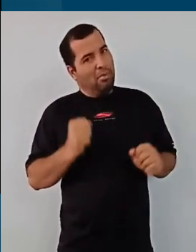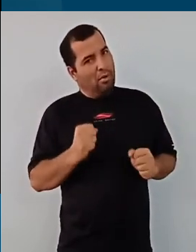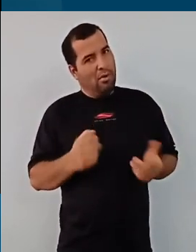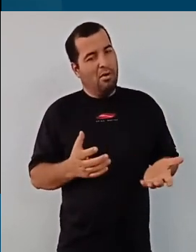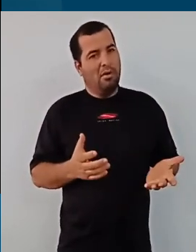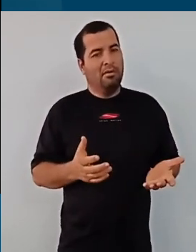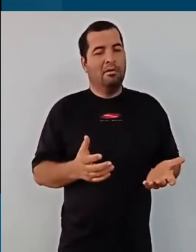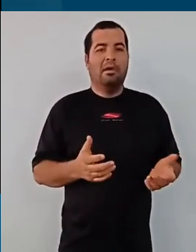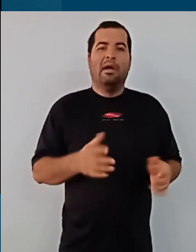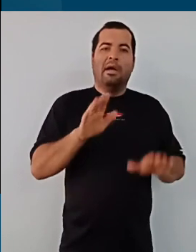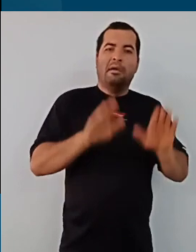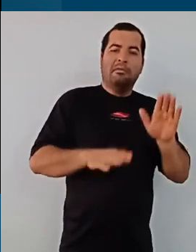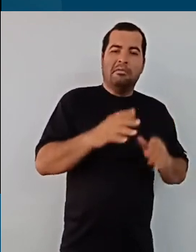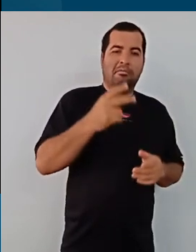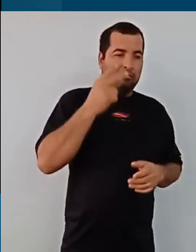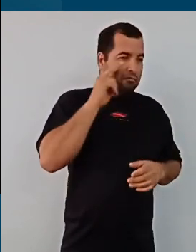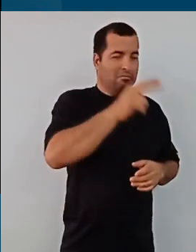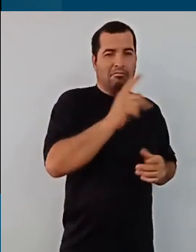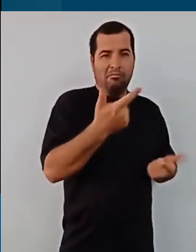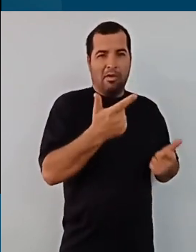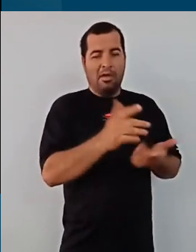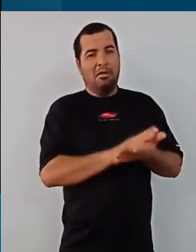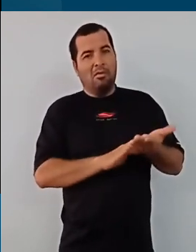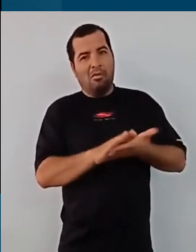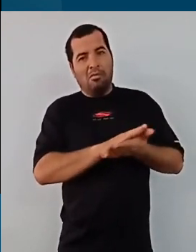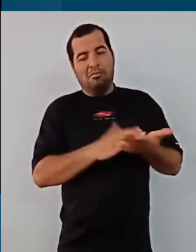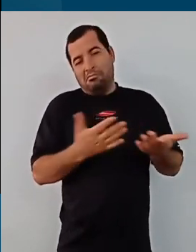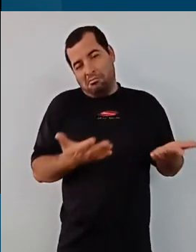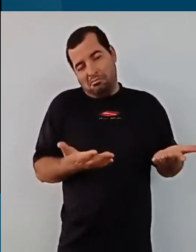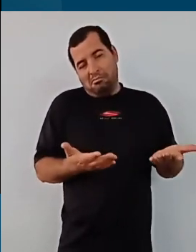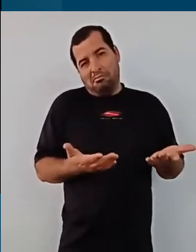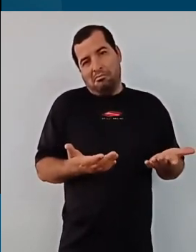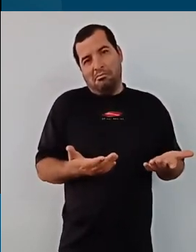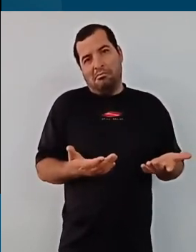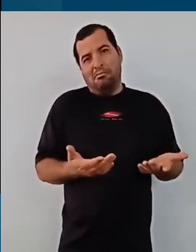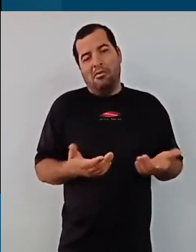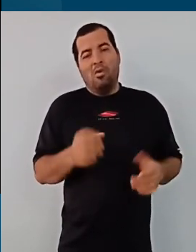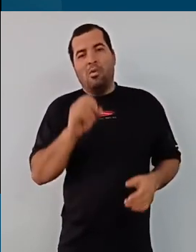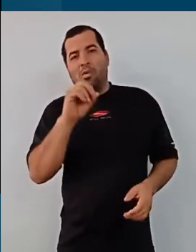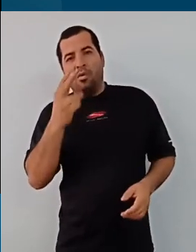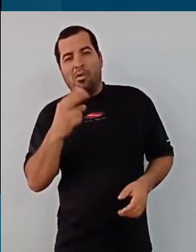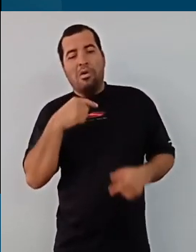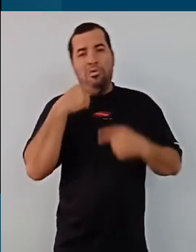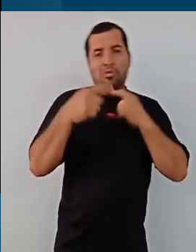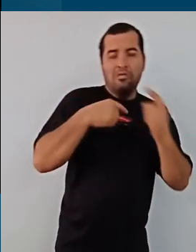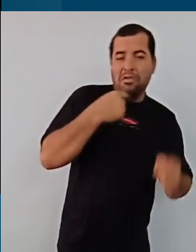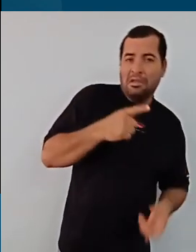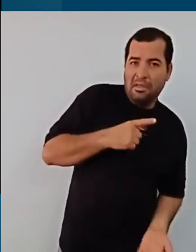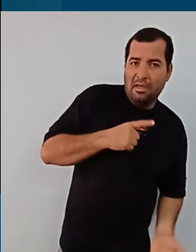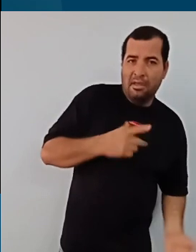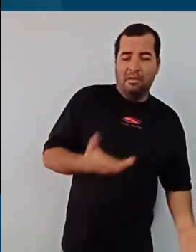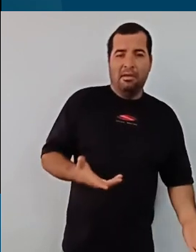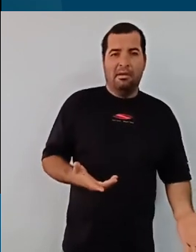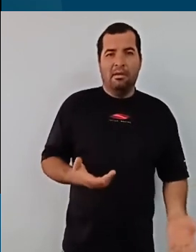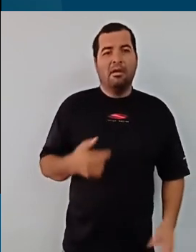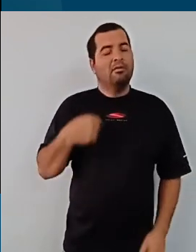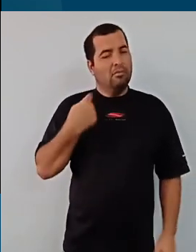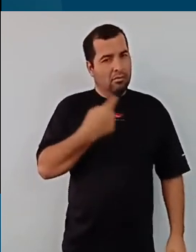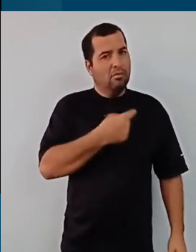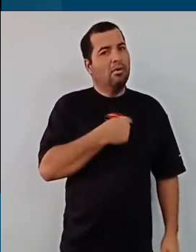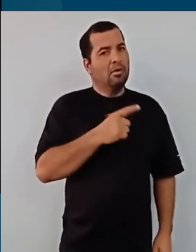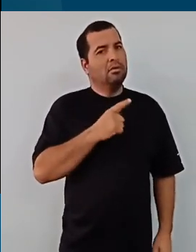que não tiveram acesso, e aqueles que tiveram acesso não puderam dirimir suas dúvidas. Então, nós temos